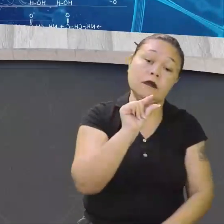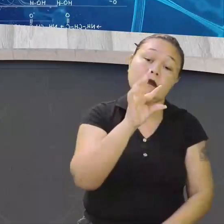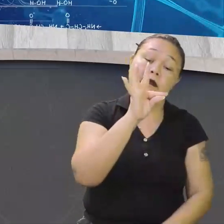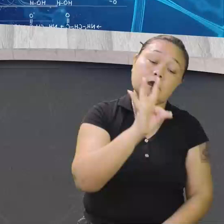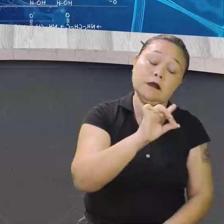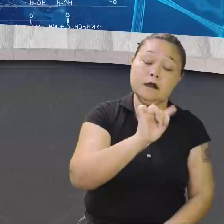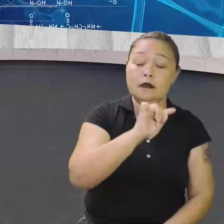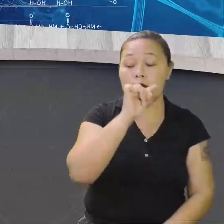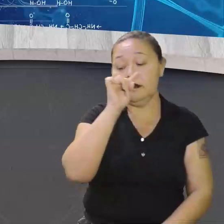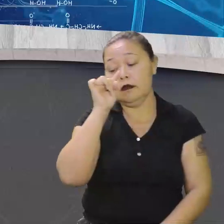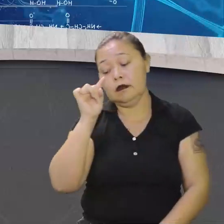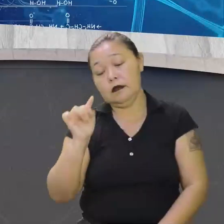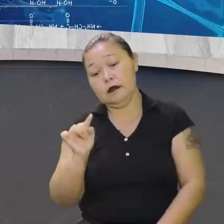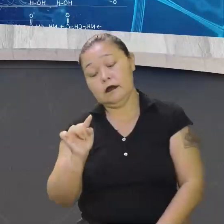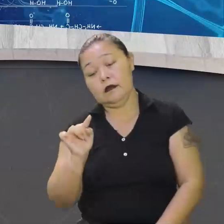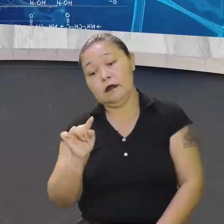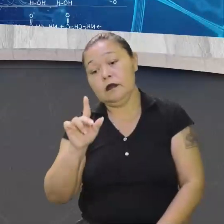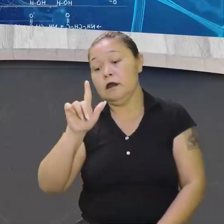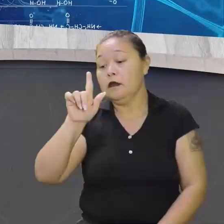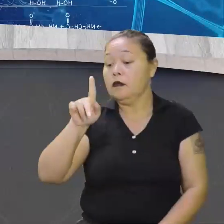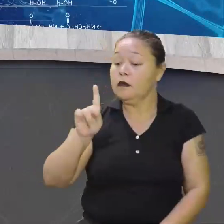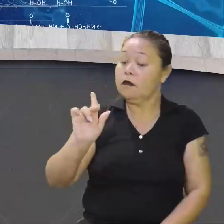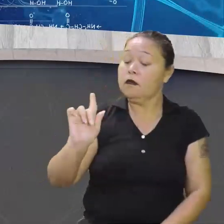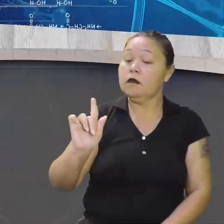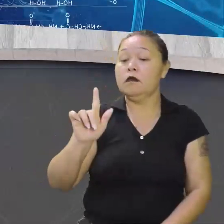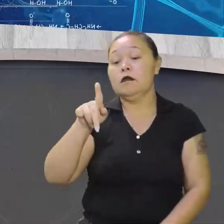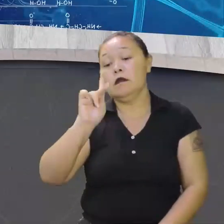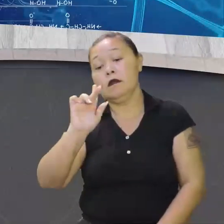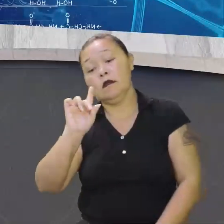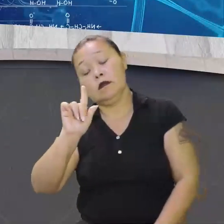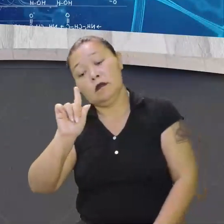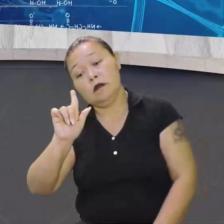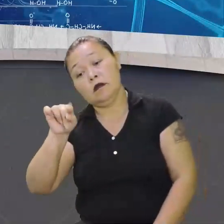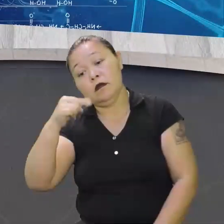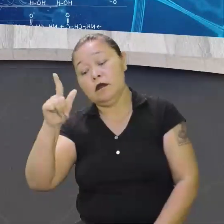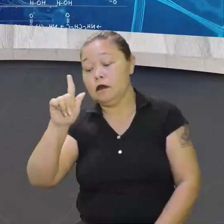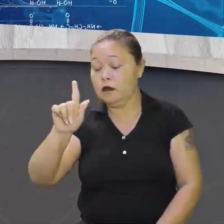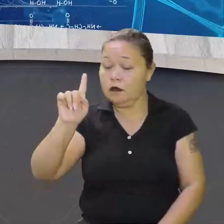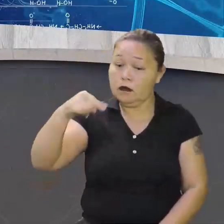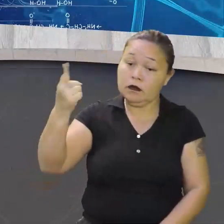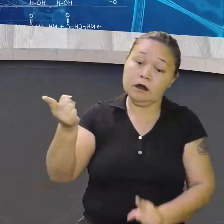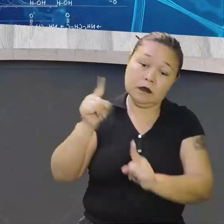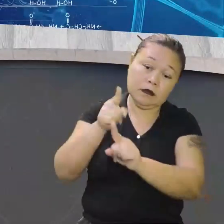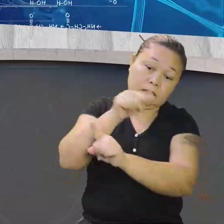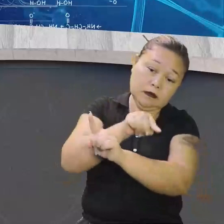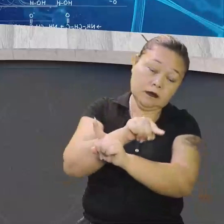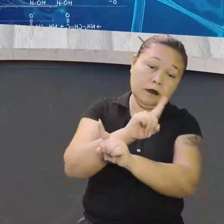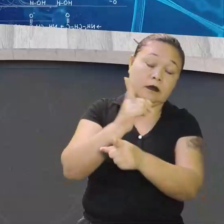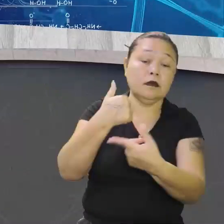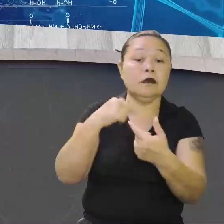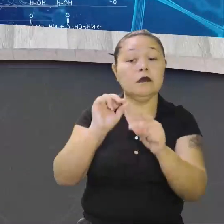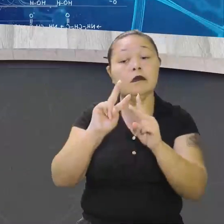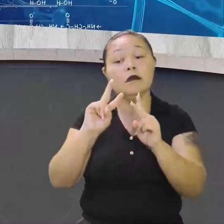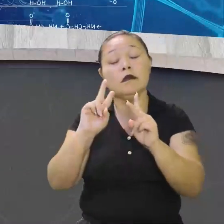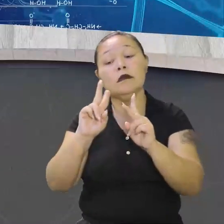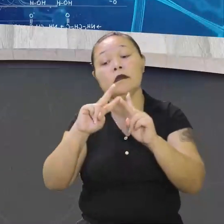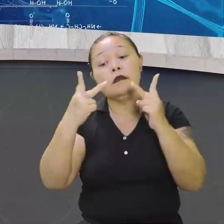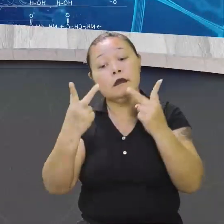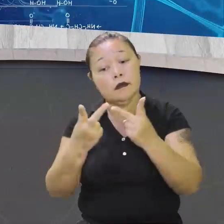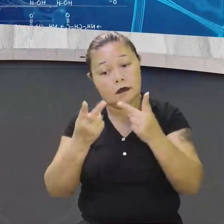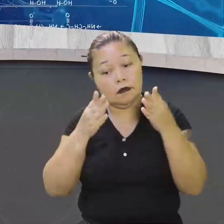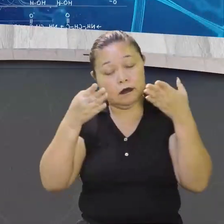tonelada, convertendo para quilograma, para grama e vice-versa. E com relação à grandeza,